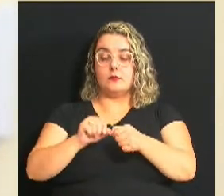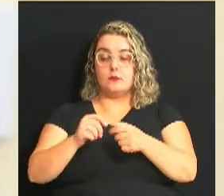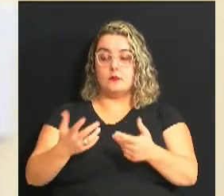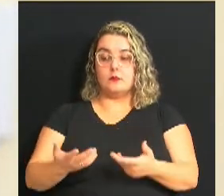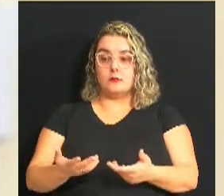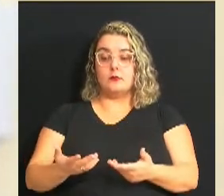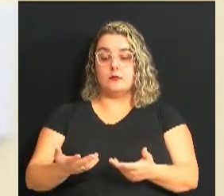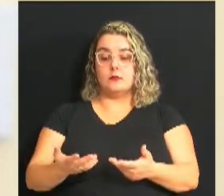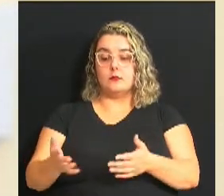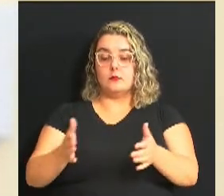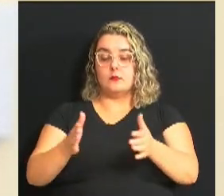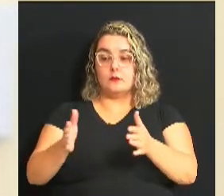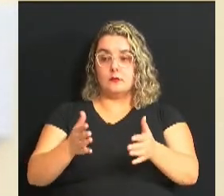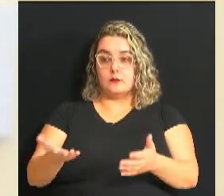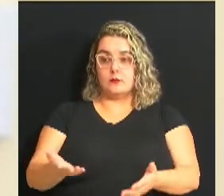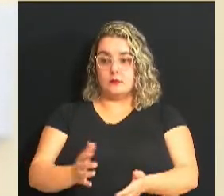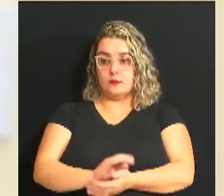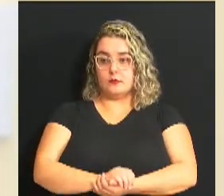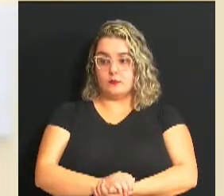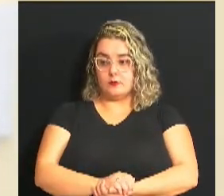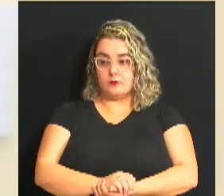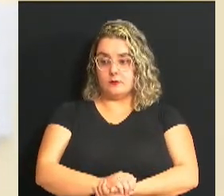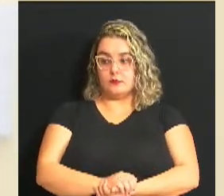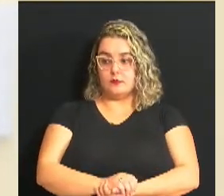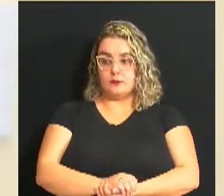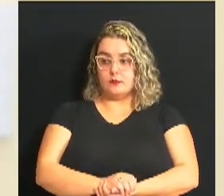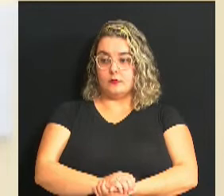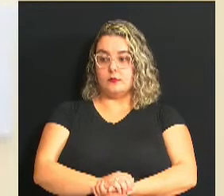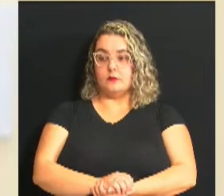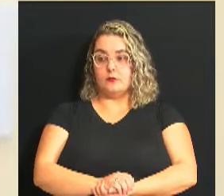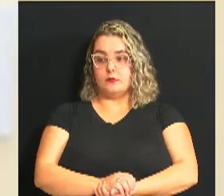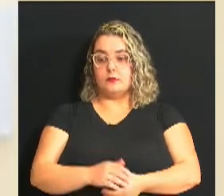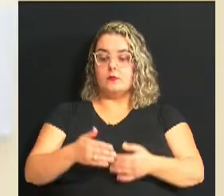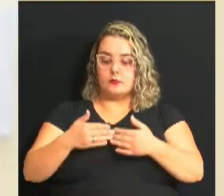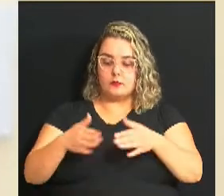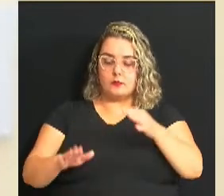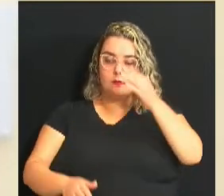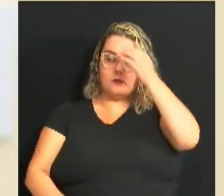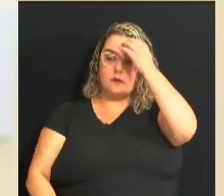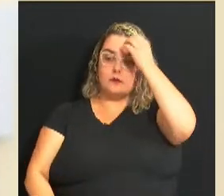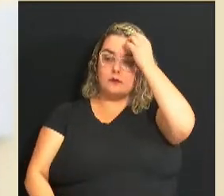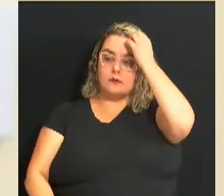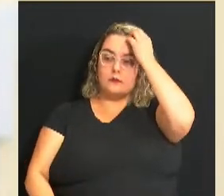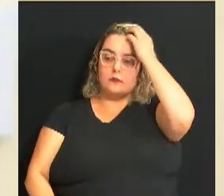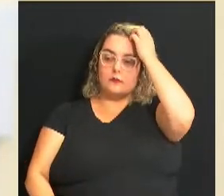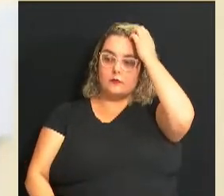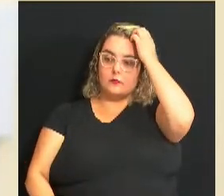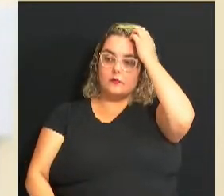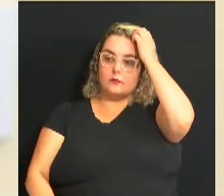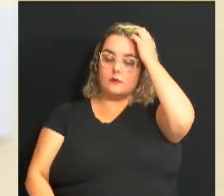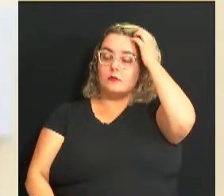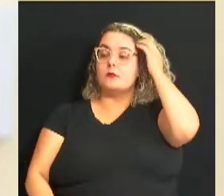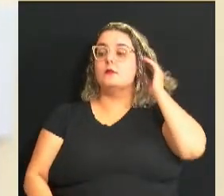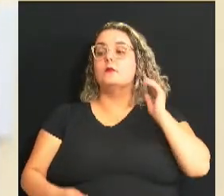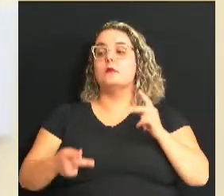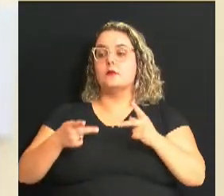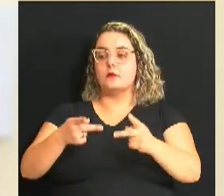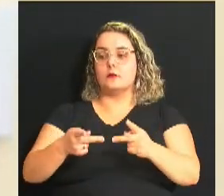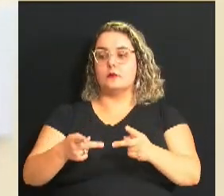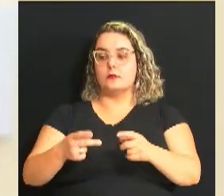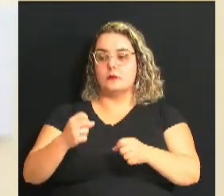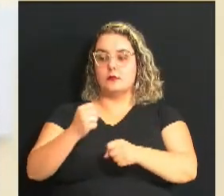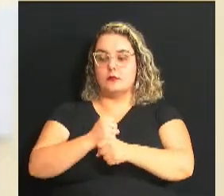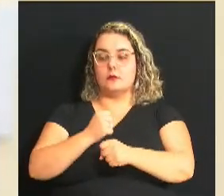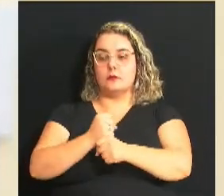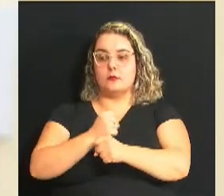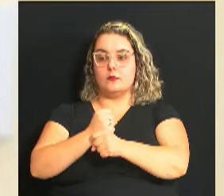desse momento que a gente entrou, é dar uma abertura para que fossem feitas visitações na obra, porque as